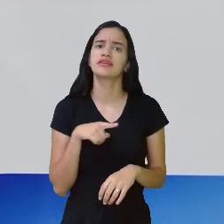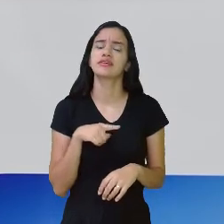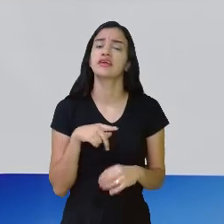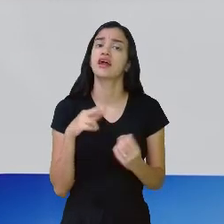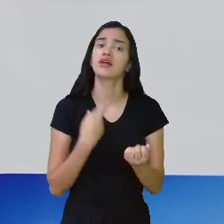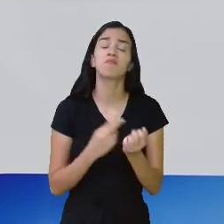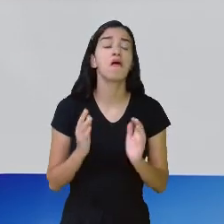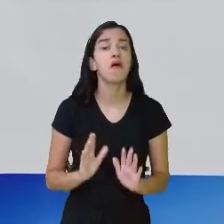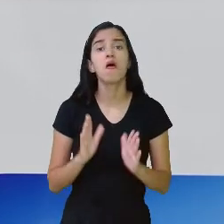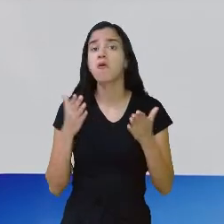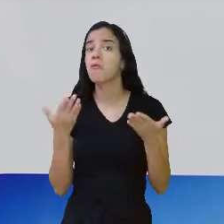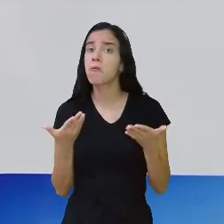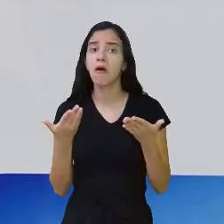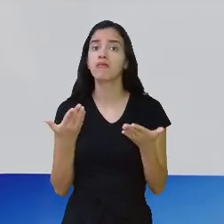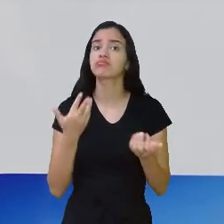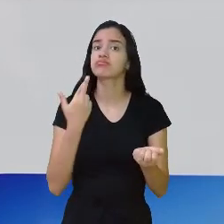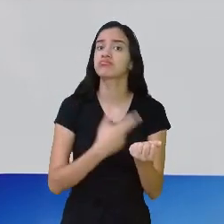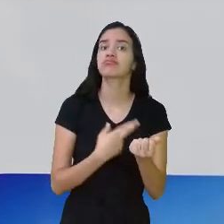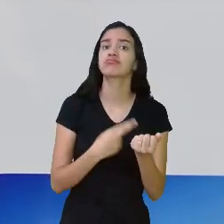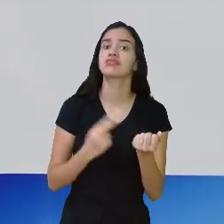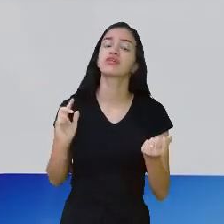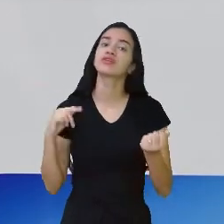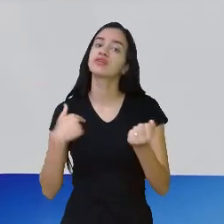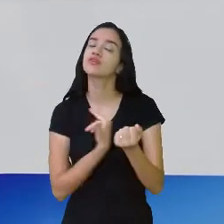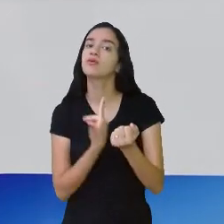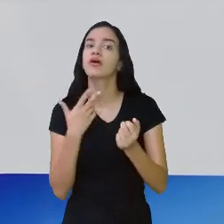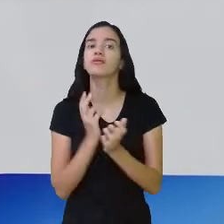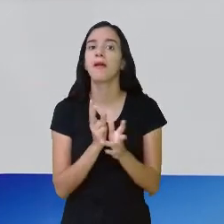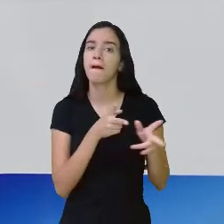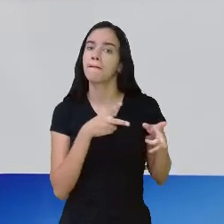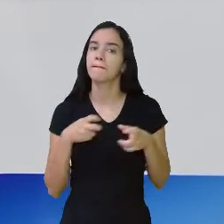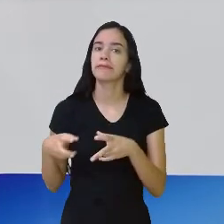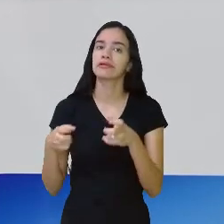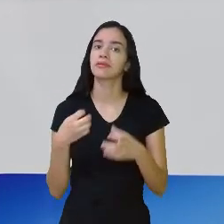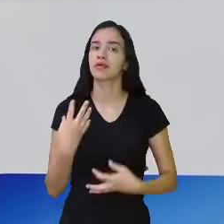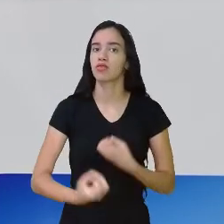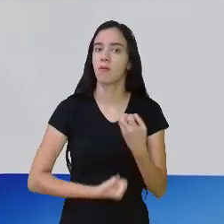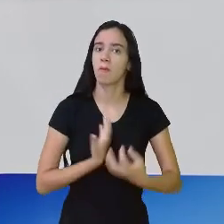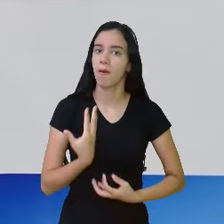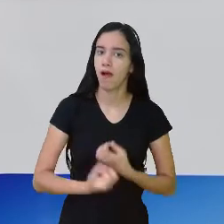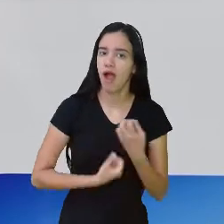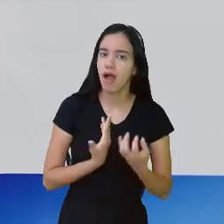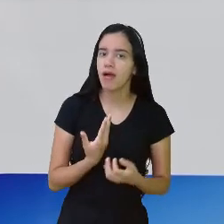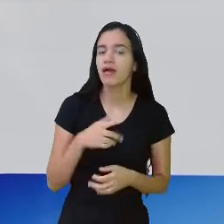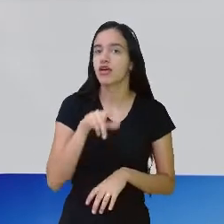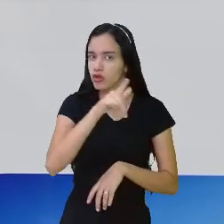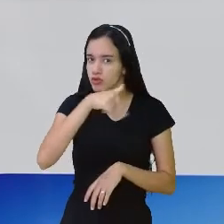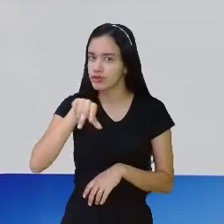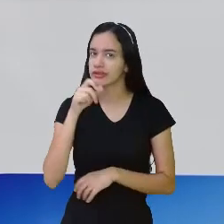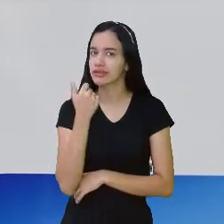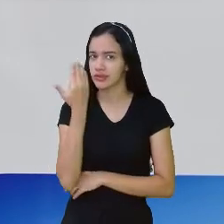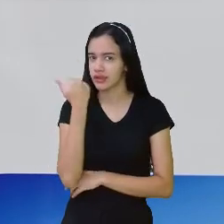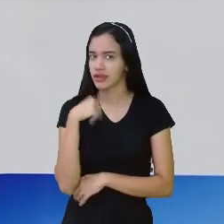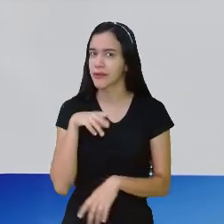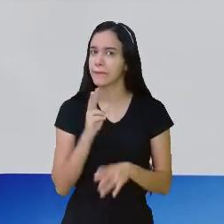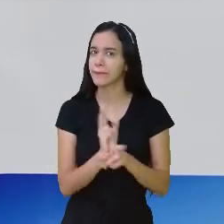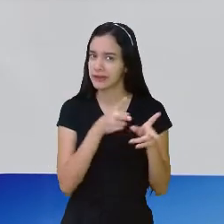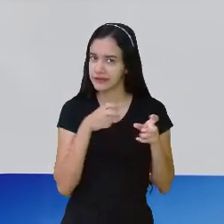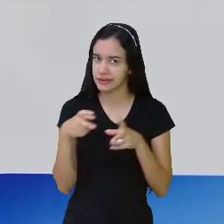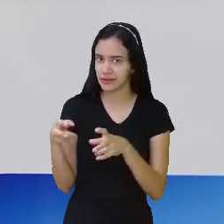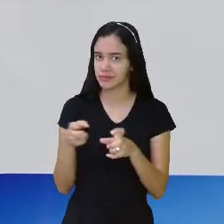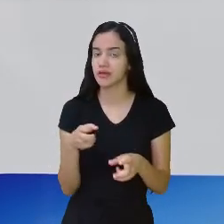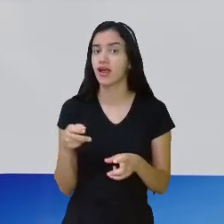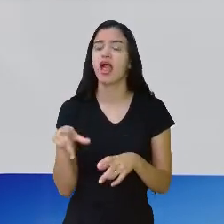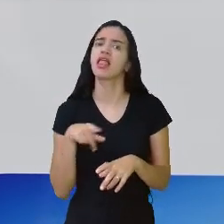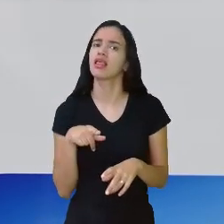rima. Quais eram as rimas que a gente pode identificar no poema? Será que isso vocês identificaram?